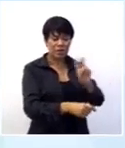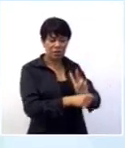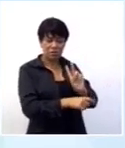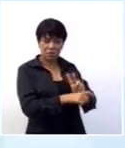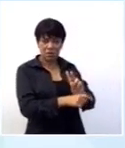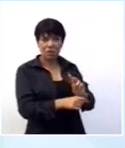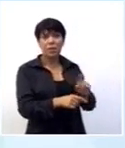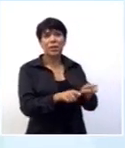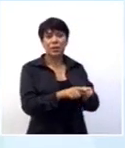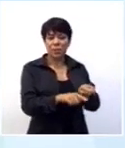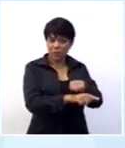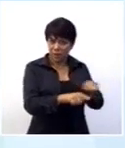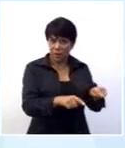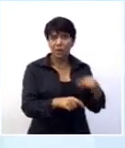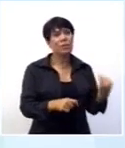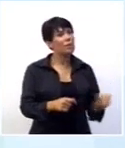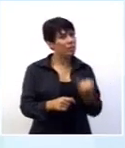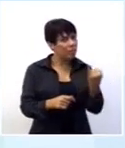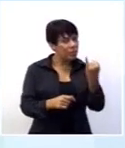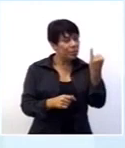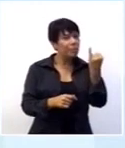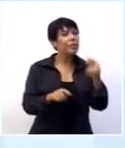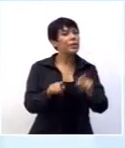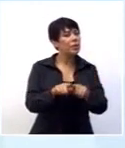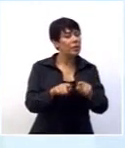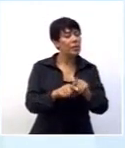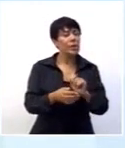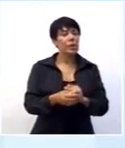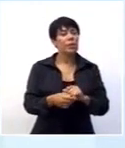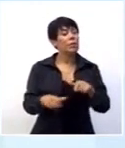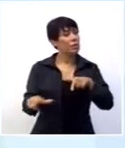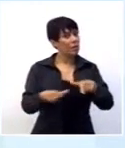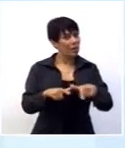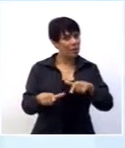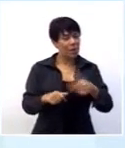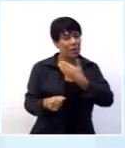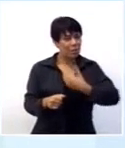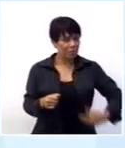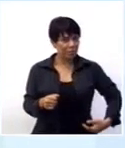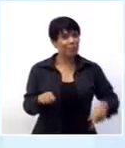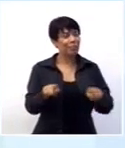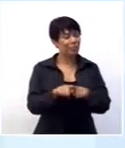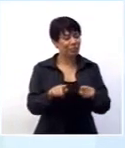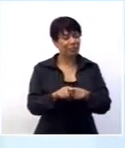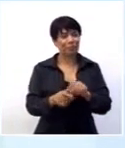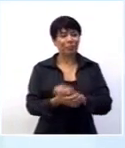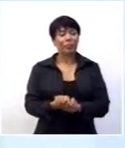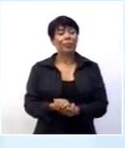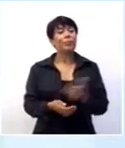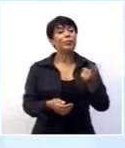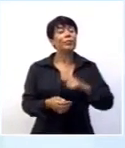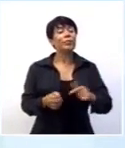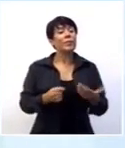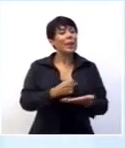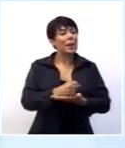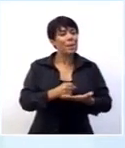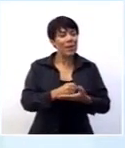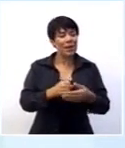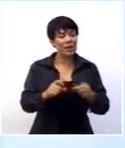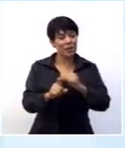bem importantes, esses carinhas vão ser importantes nas obras públicas, eles vão estar trabalhando ali também. E na base